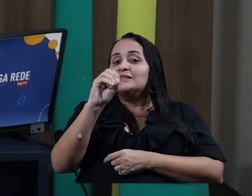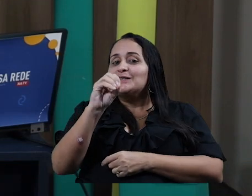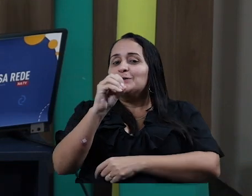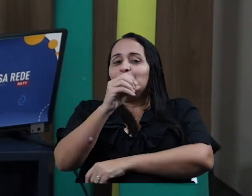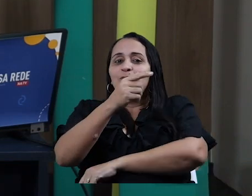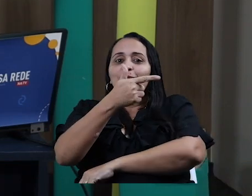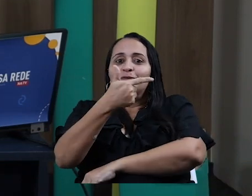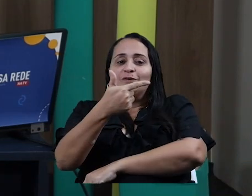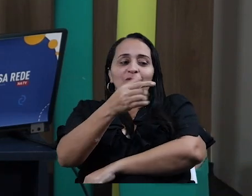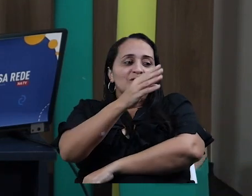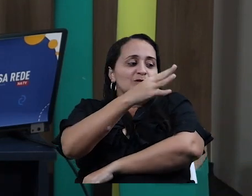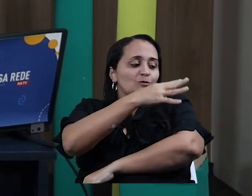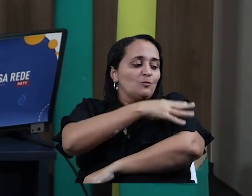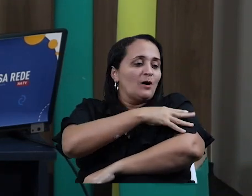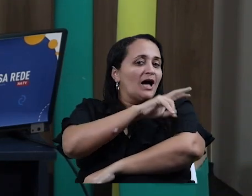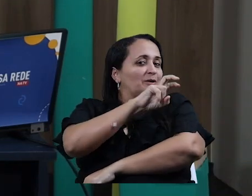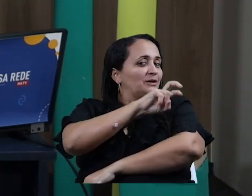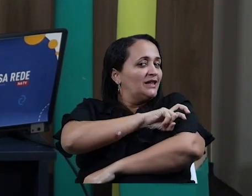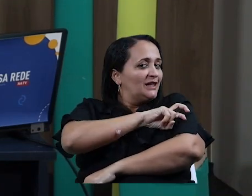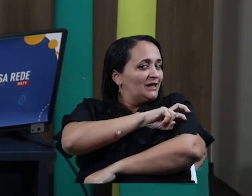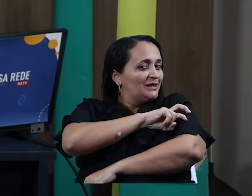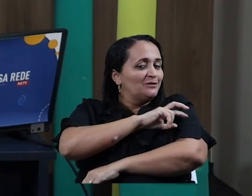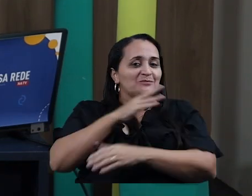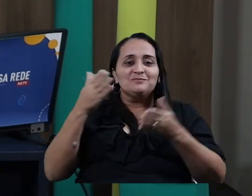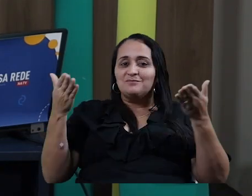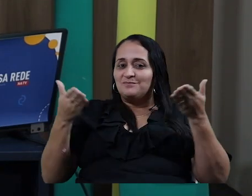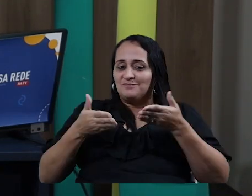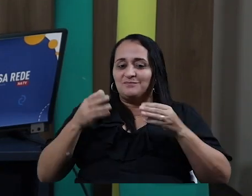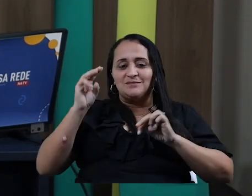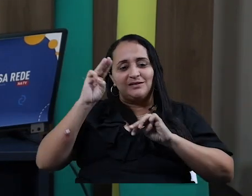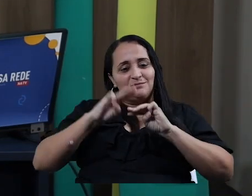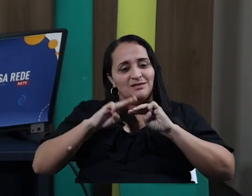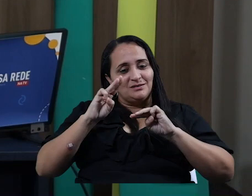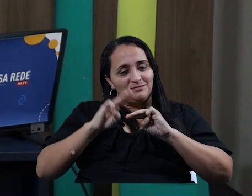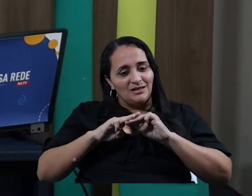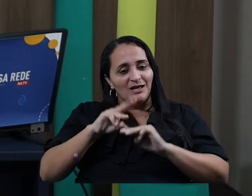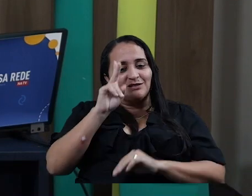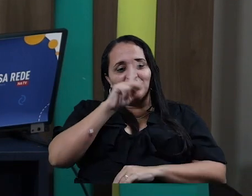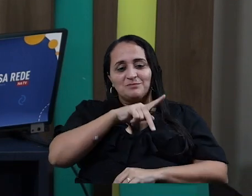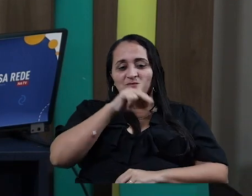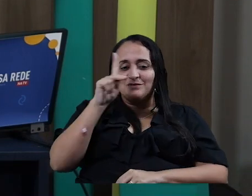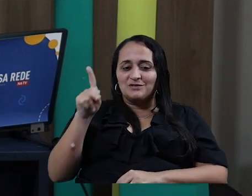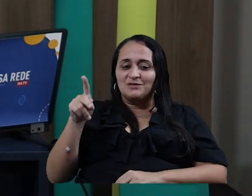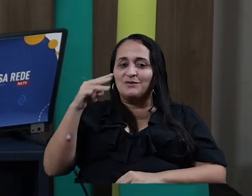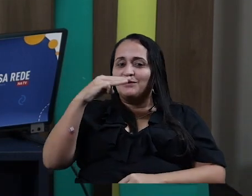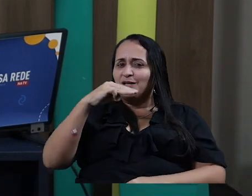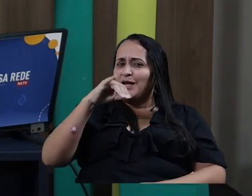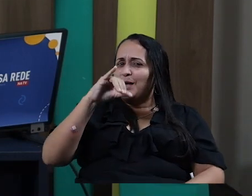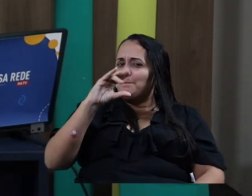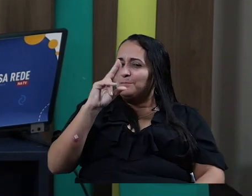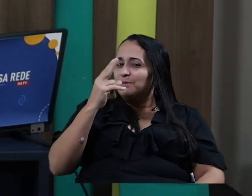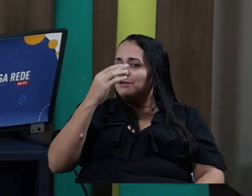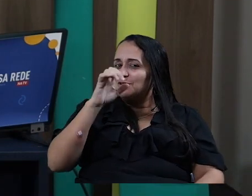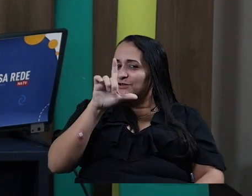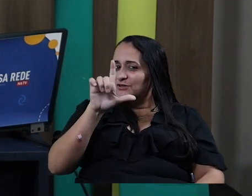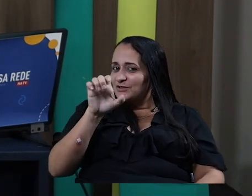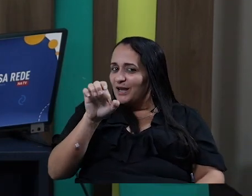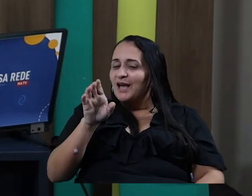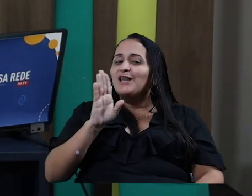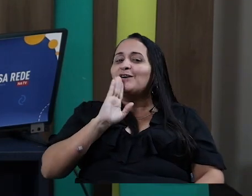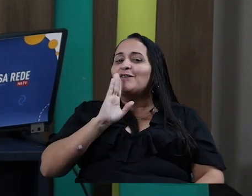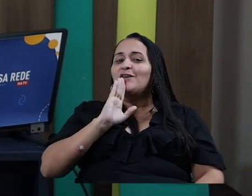e quinto ano. A disciplina de agora é Matemática com a professora Michele Reis, que vocês já